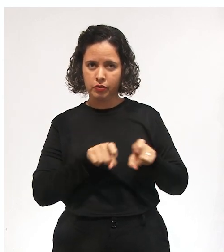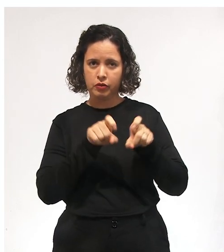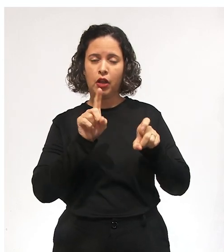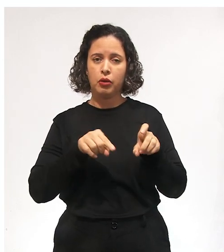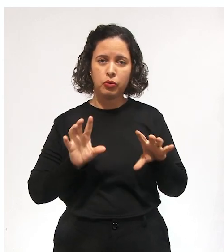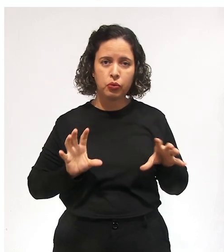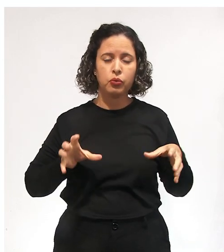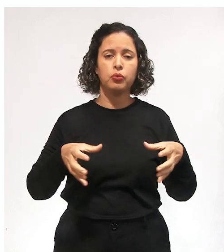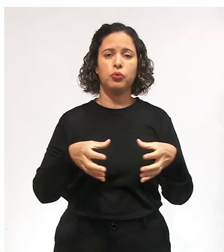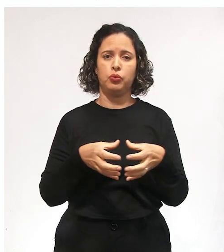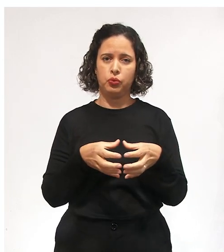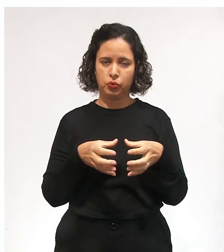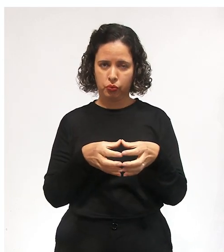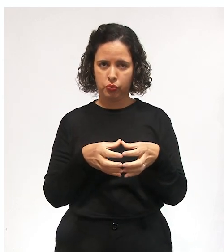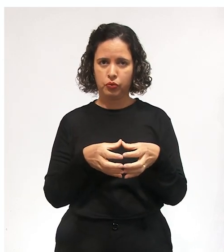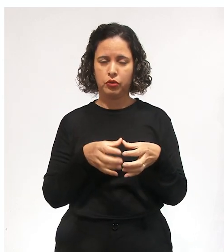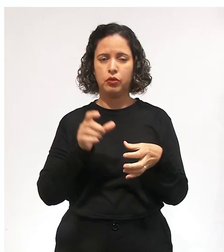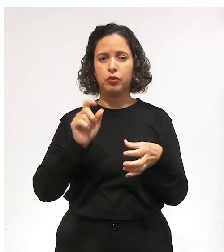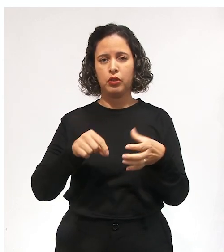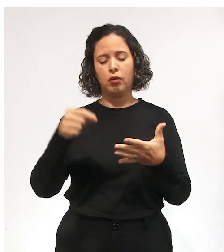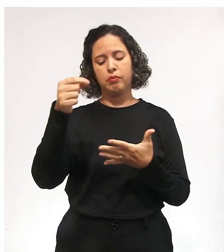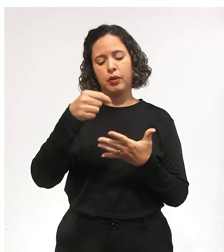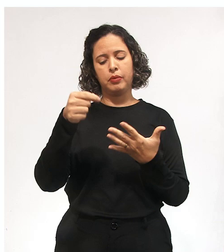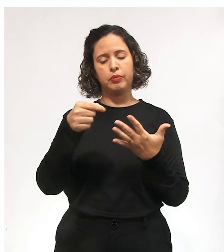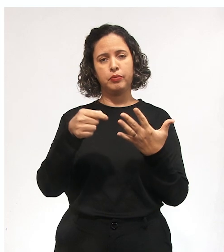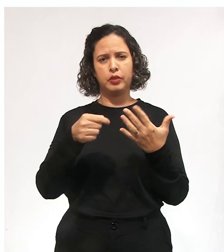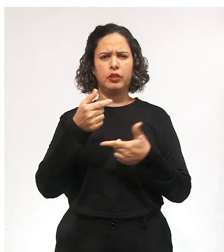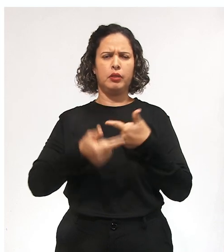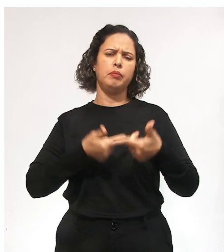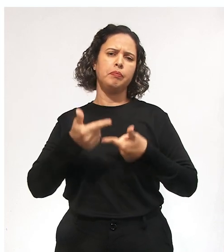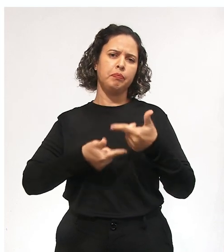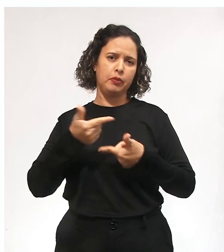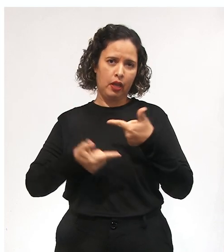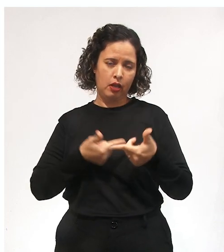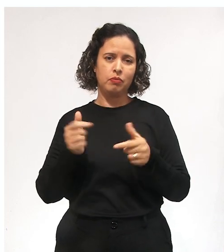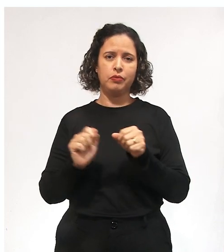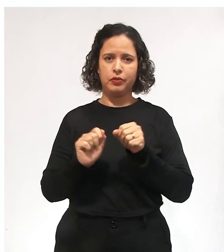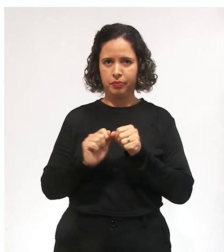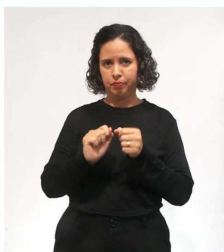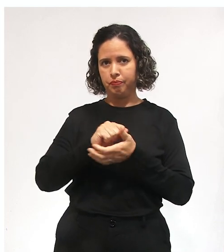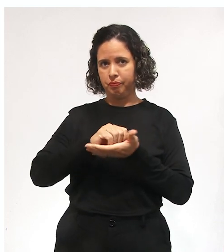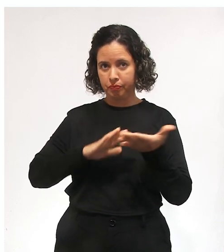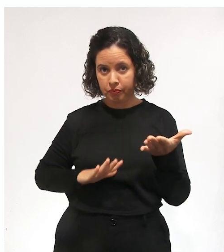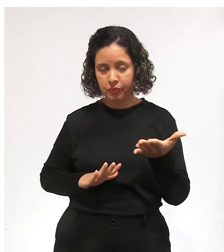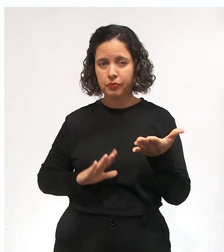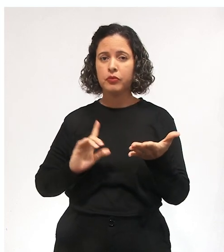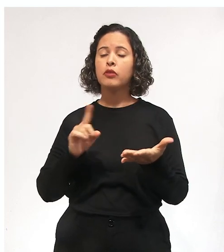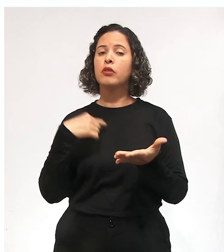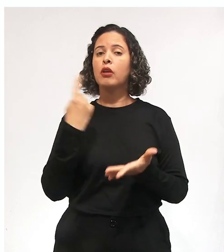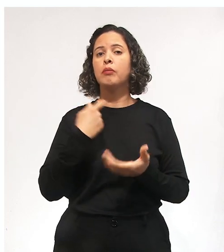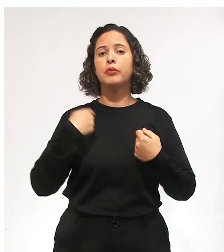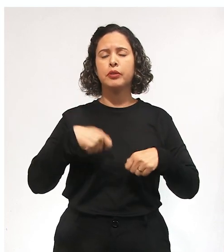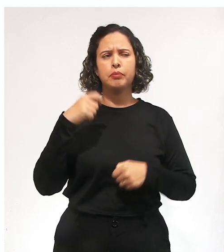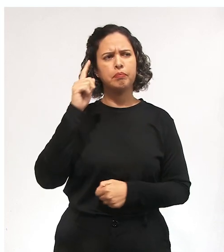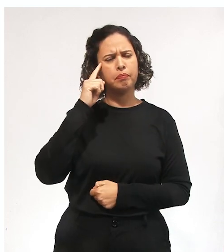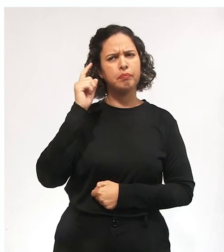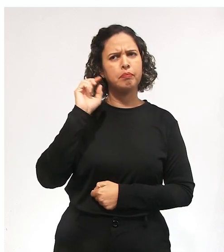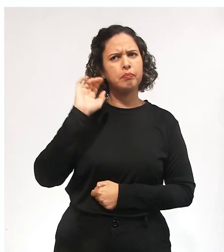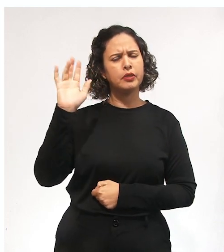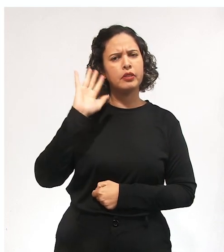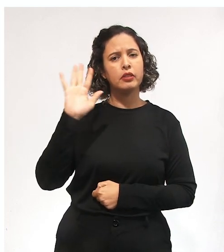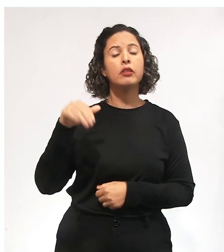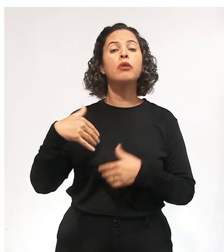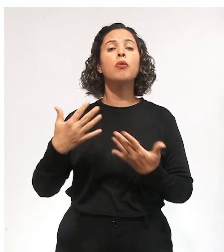um conjunto de componentes que trabalham para realizar tarefa, nós precisamos pensar quais são